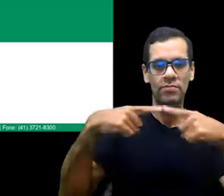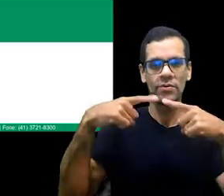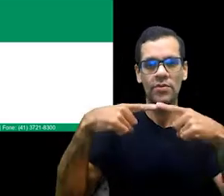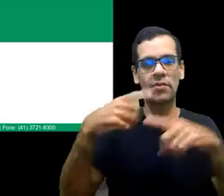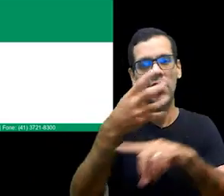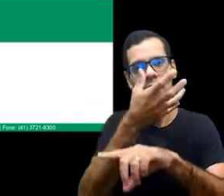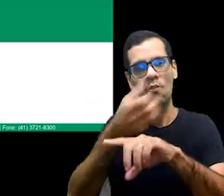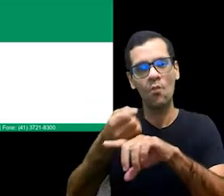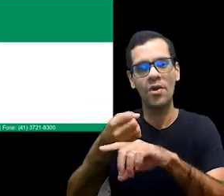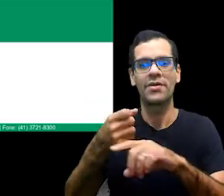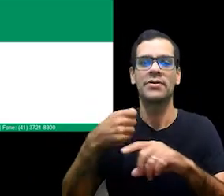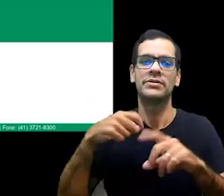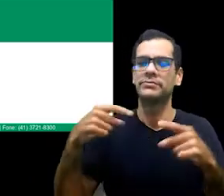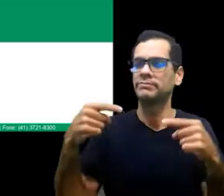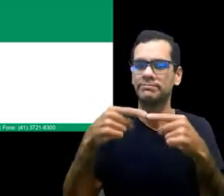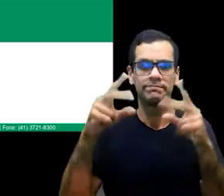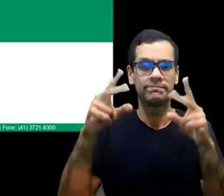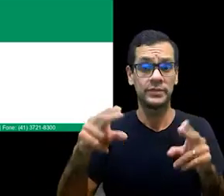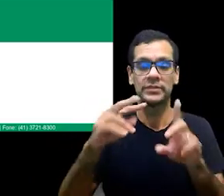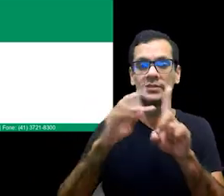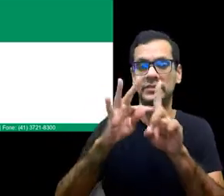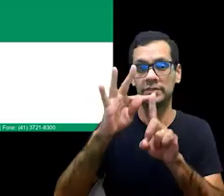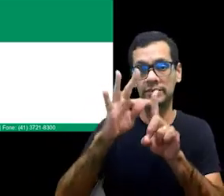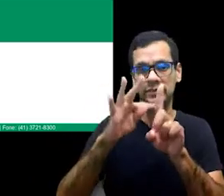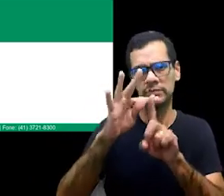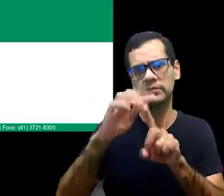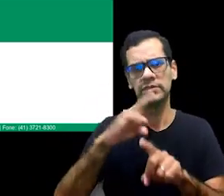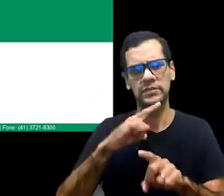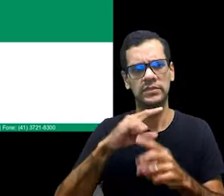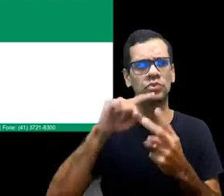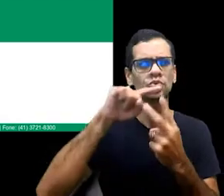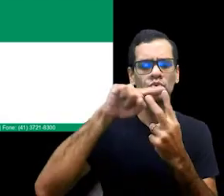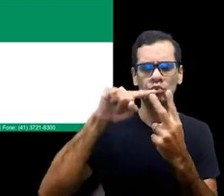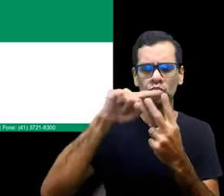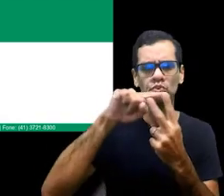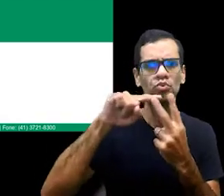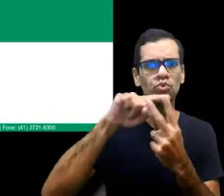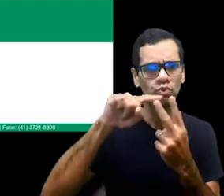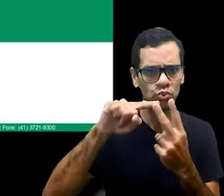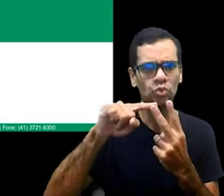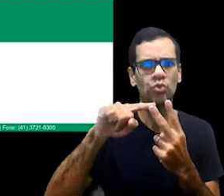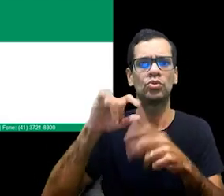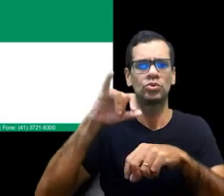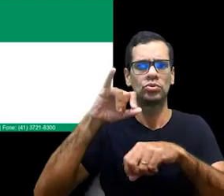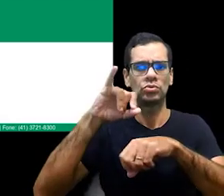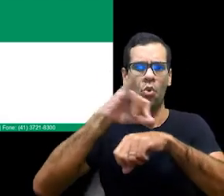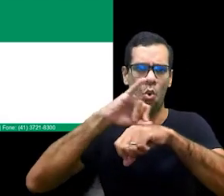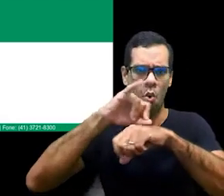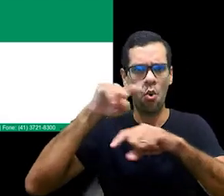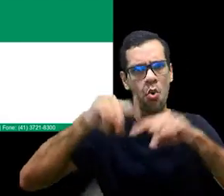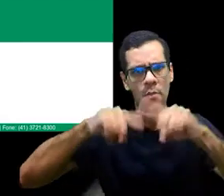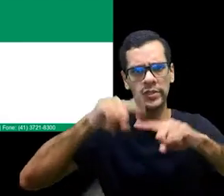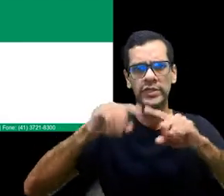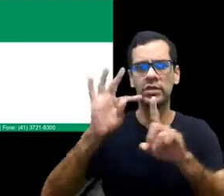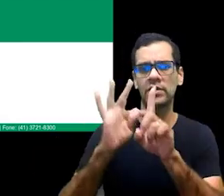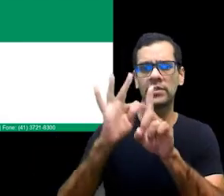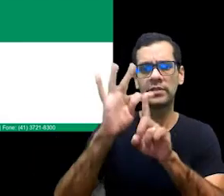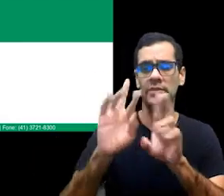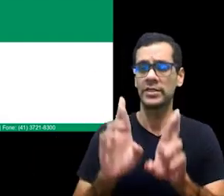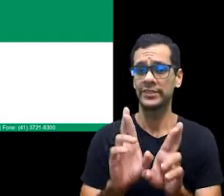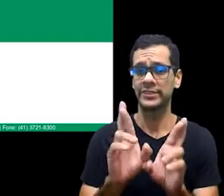cadeira e ela atinge a temperatura do nosso corpo. Então nós temos aí dois objetos que estavam inicialmente a uma temperatura diferente e